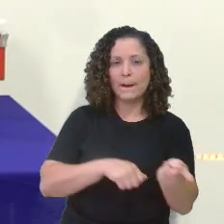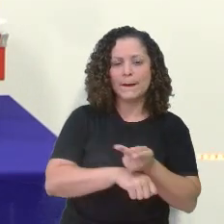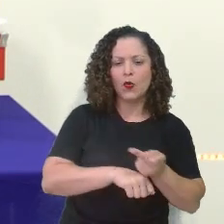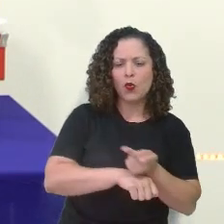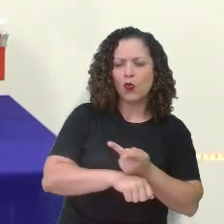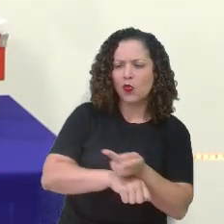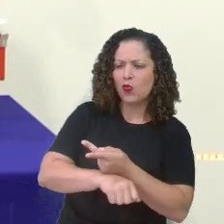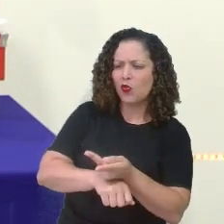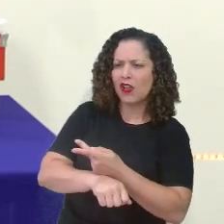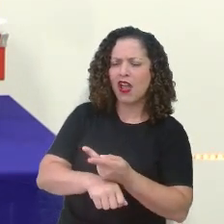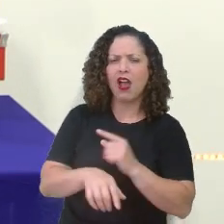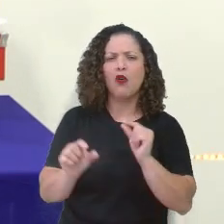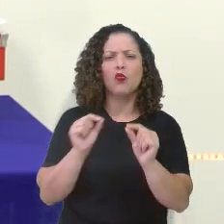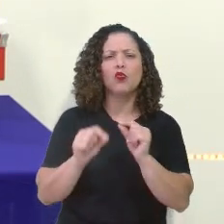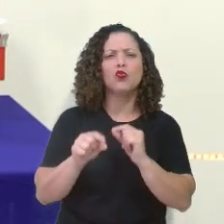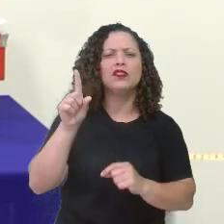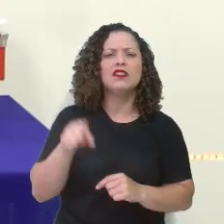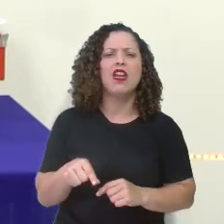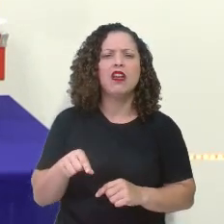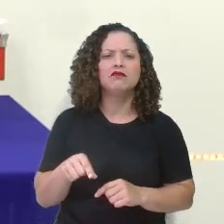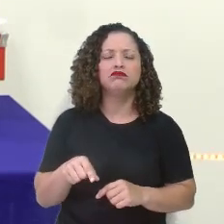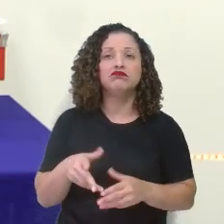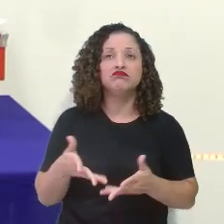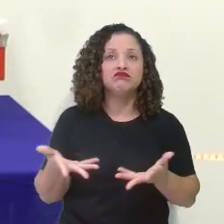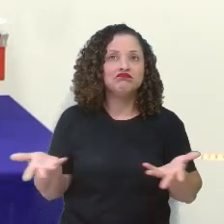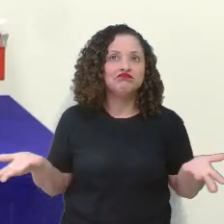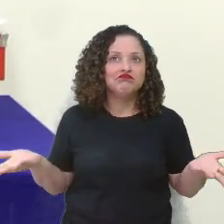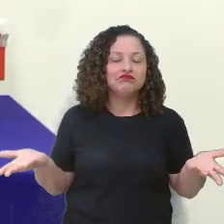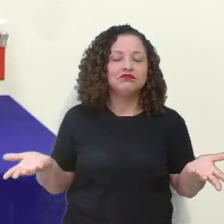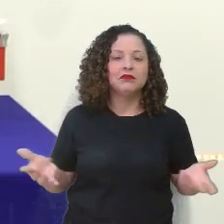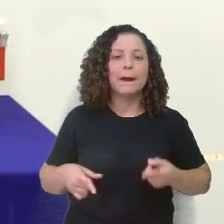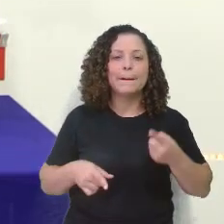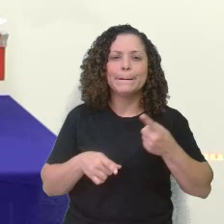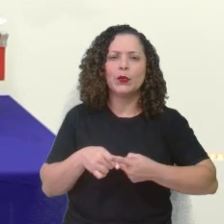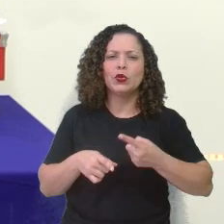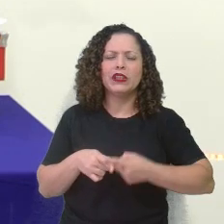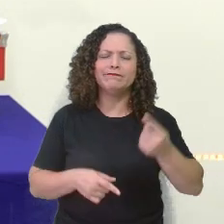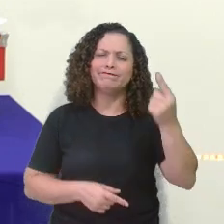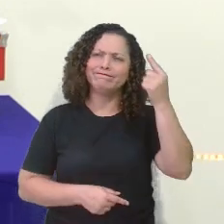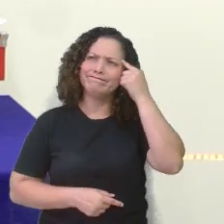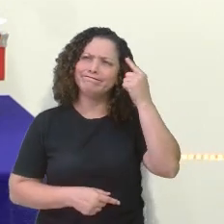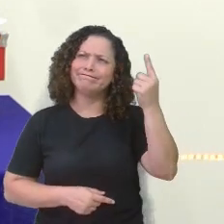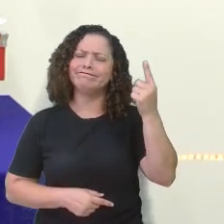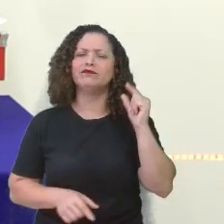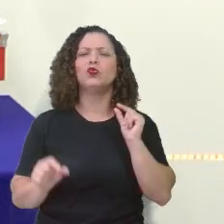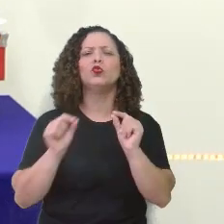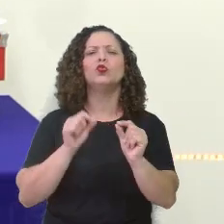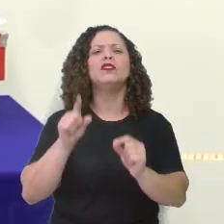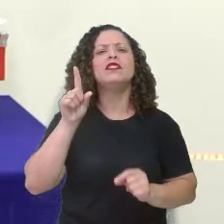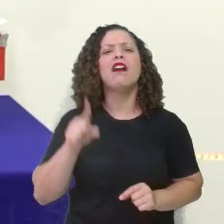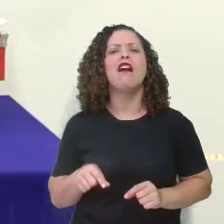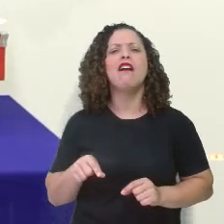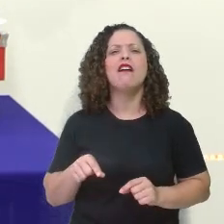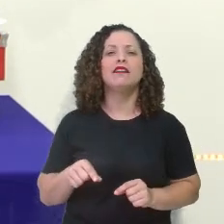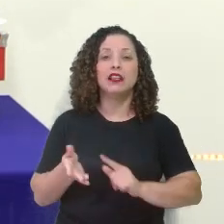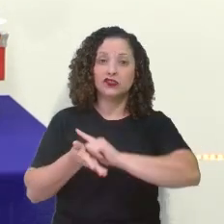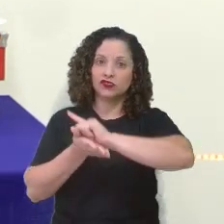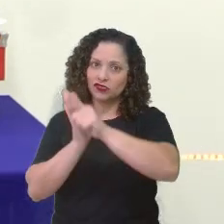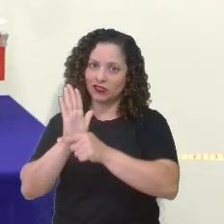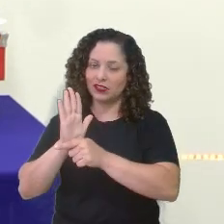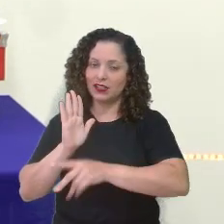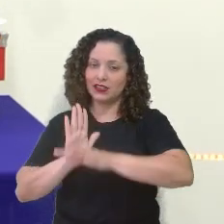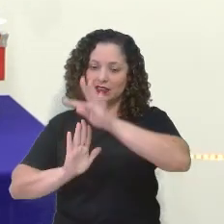significado de instruir. Porque eu fiquei, que é instruir, não é? Já que esse gênero